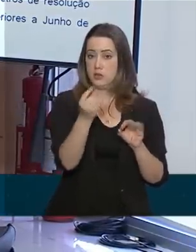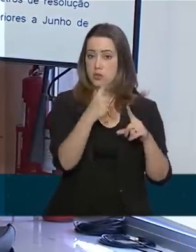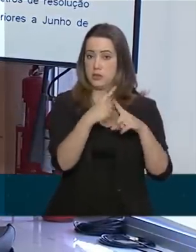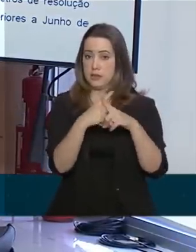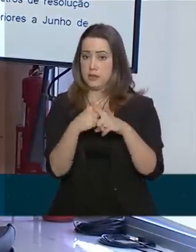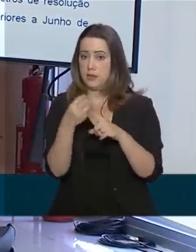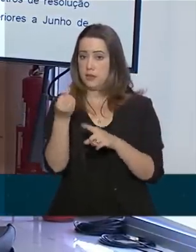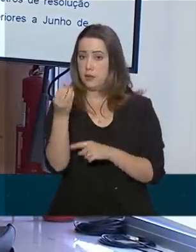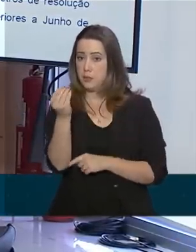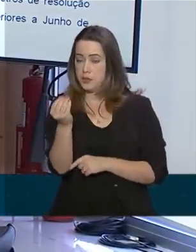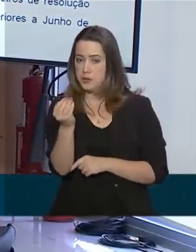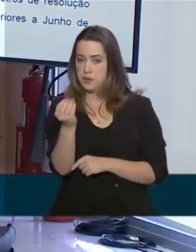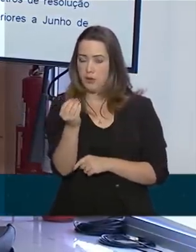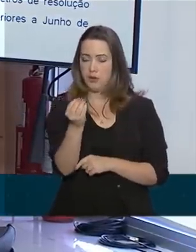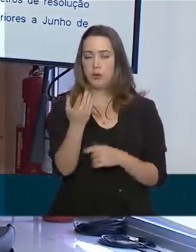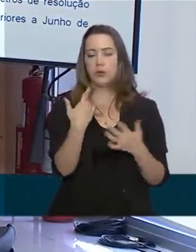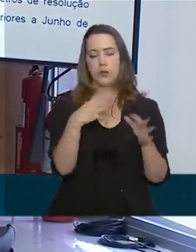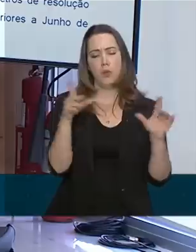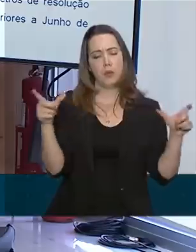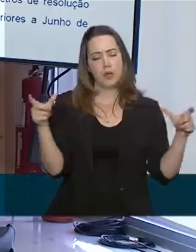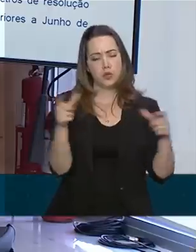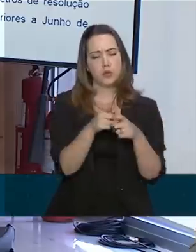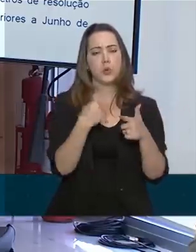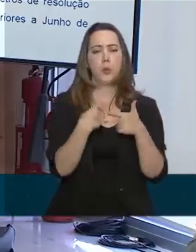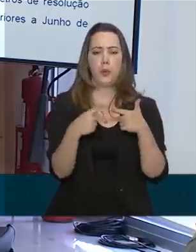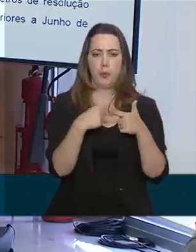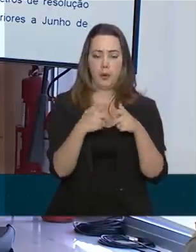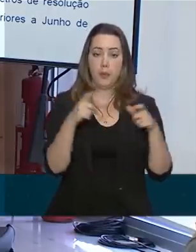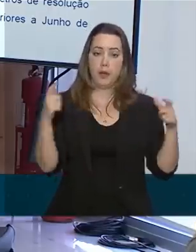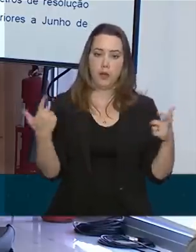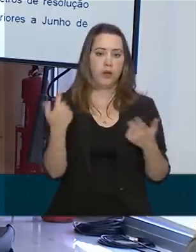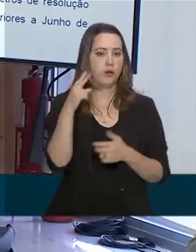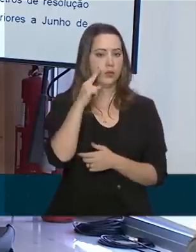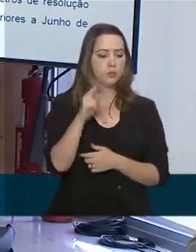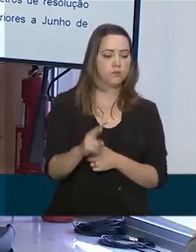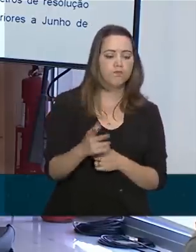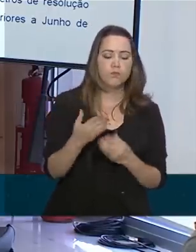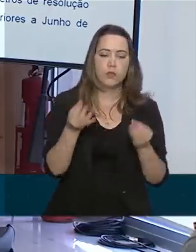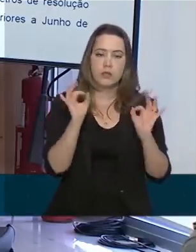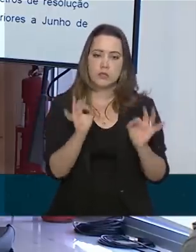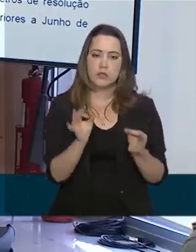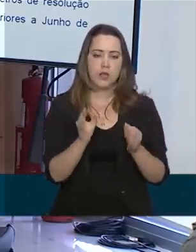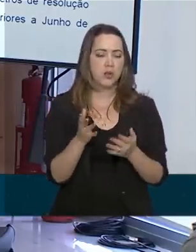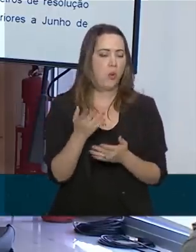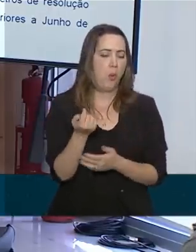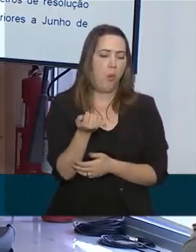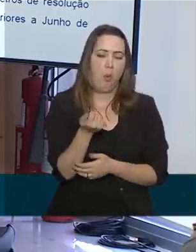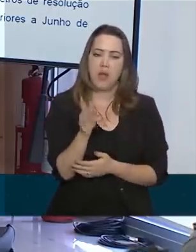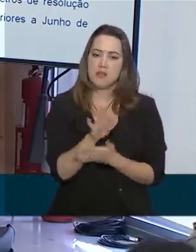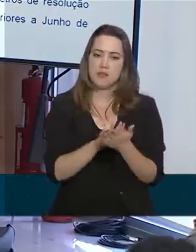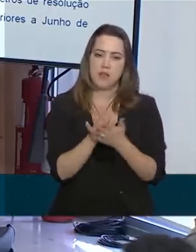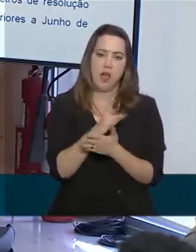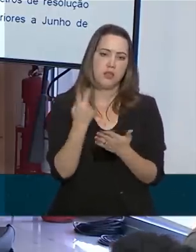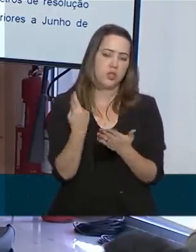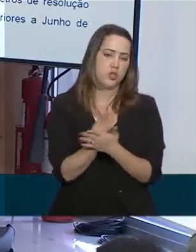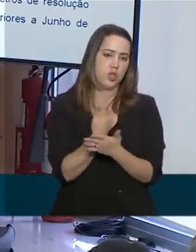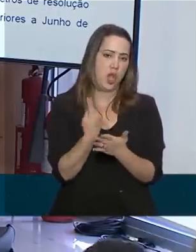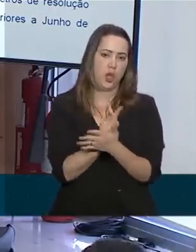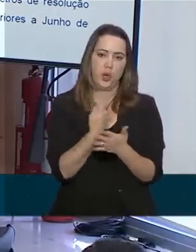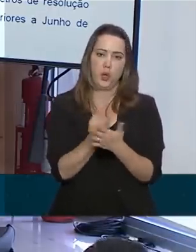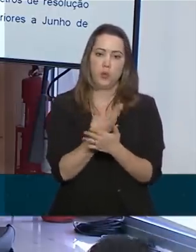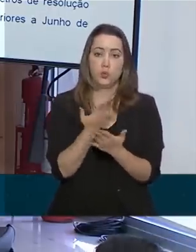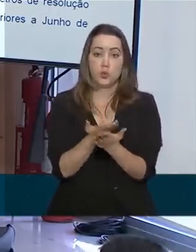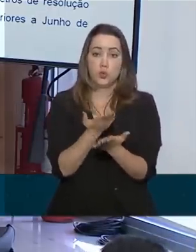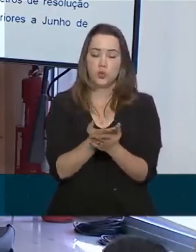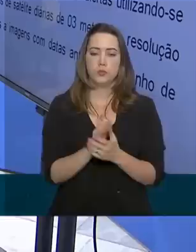ao máximo o erro de análise nós pegamos as áreas maiores que não tem margem quase nenhuma margem para se dizer que havia algum erro de